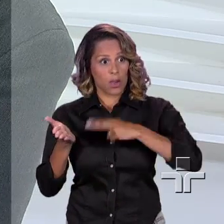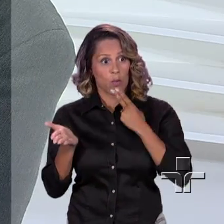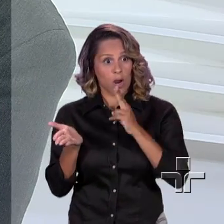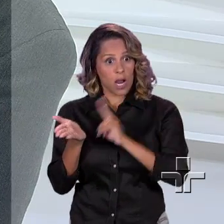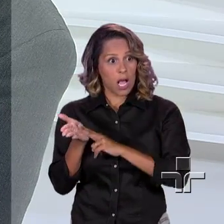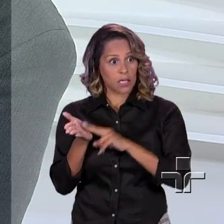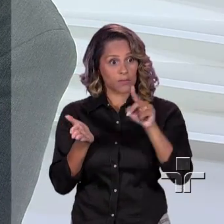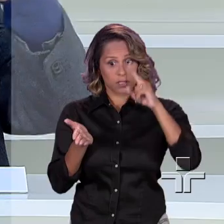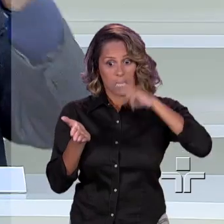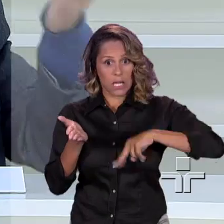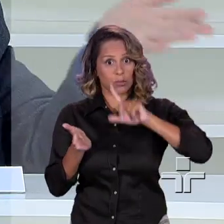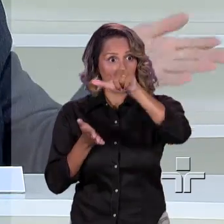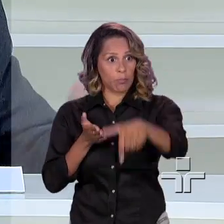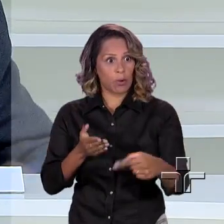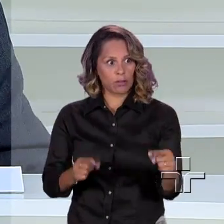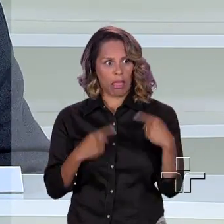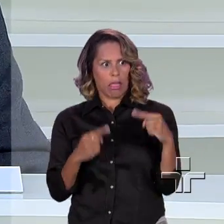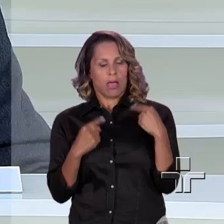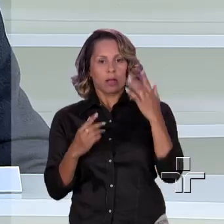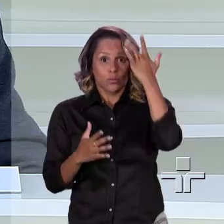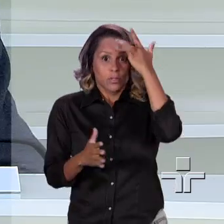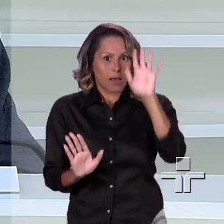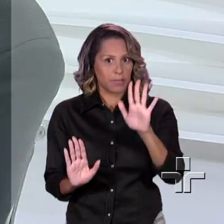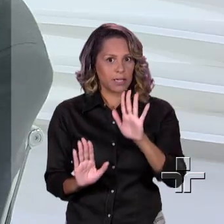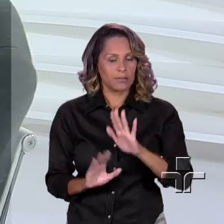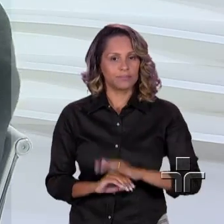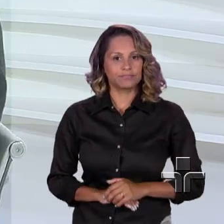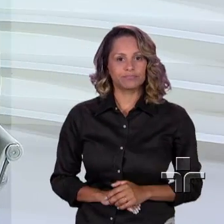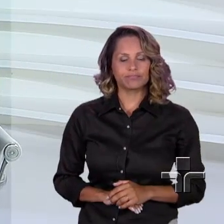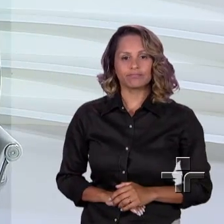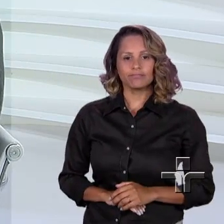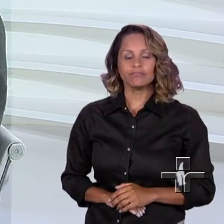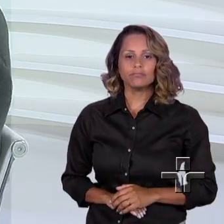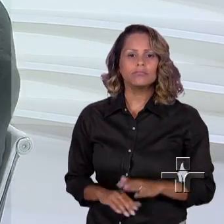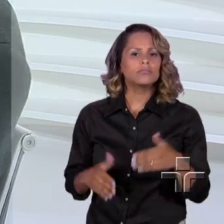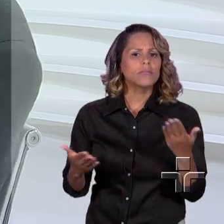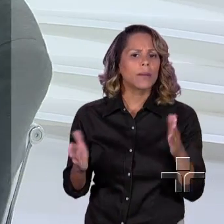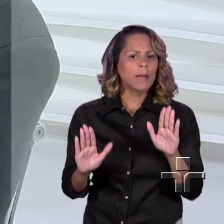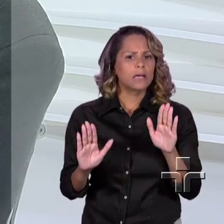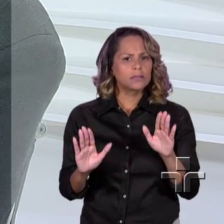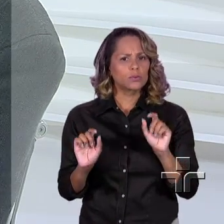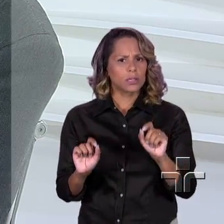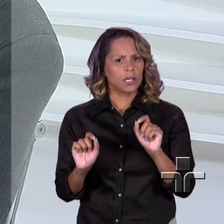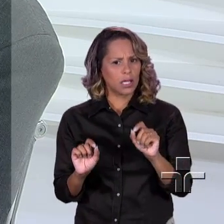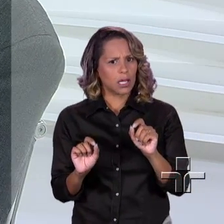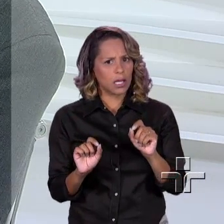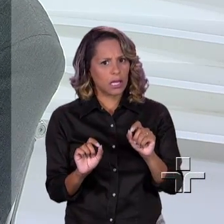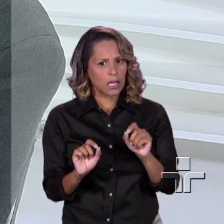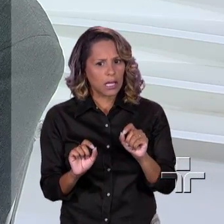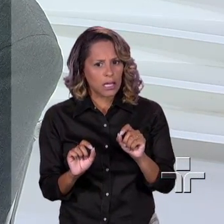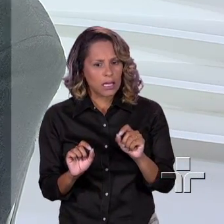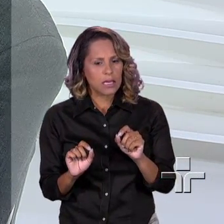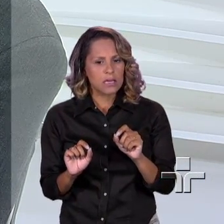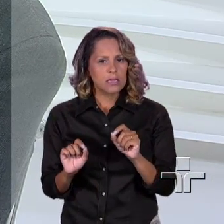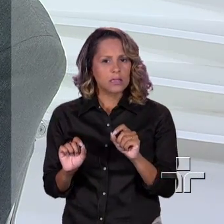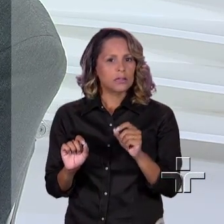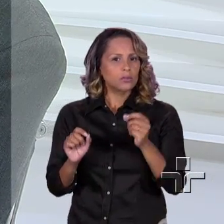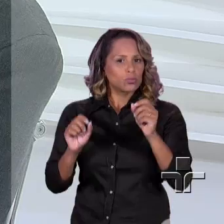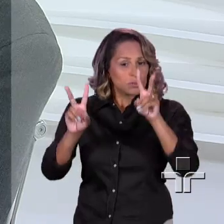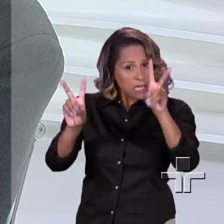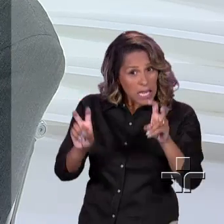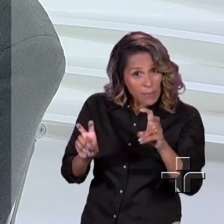declaração em homenagem. Por telefone apenas. Agora, sobre a questão de AIDS, ele